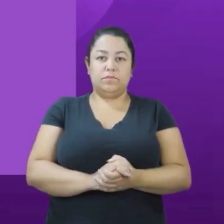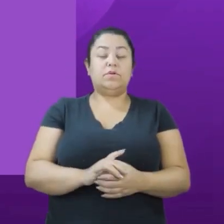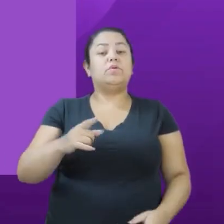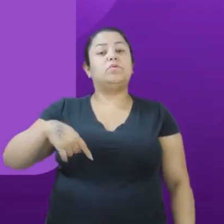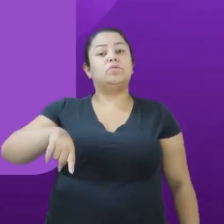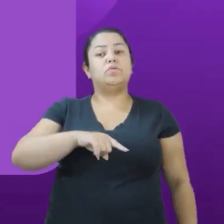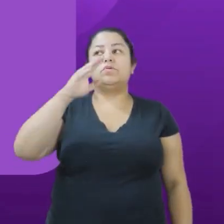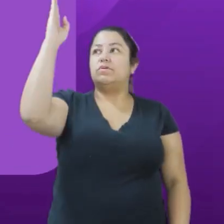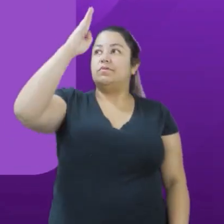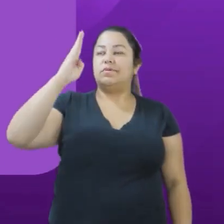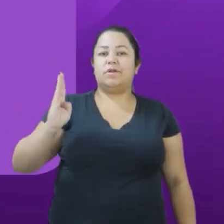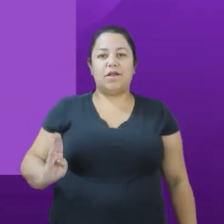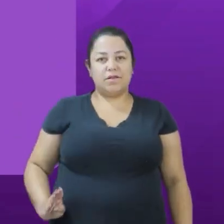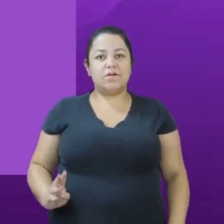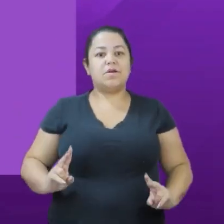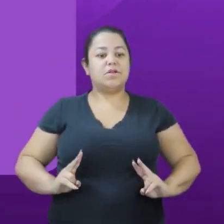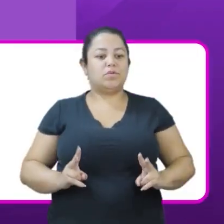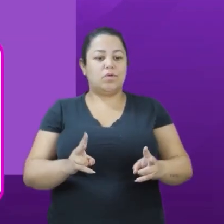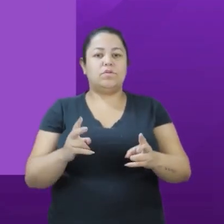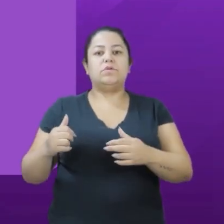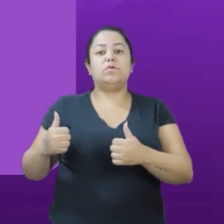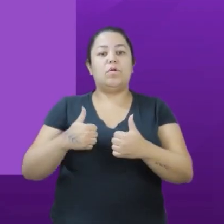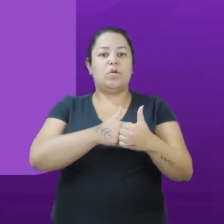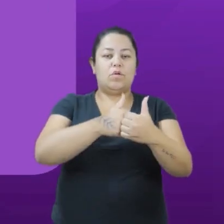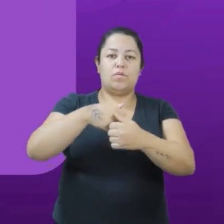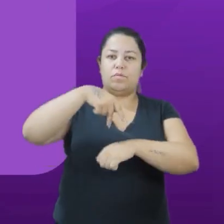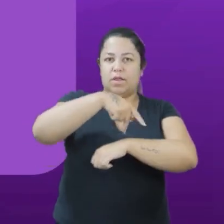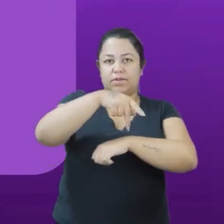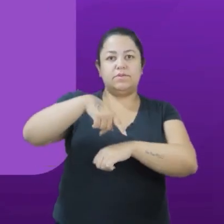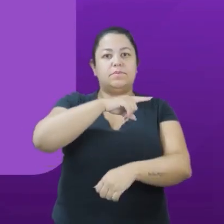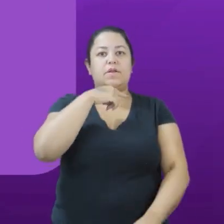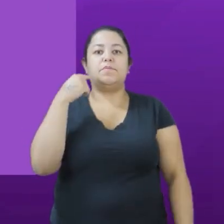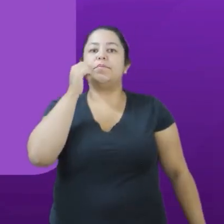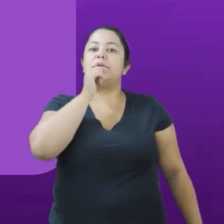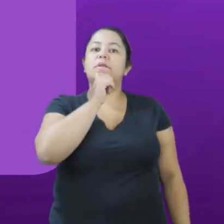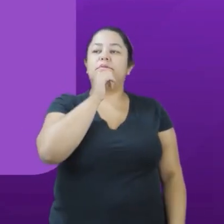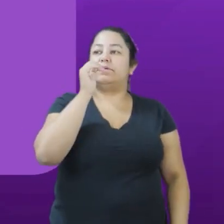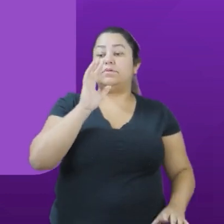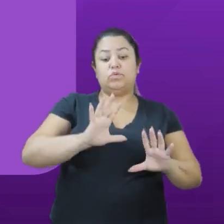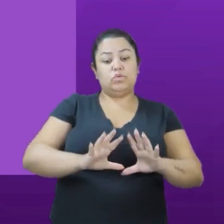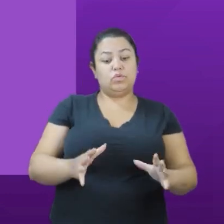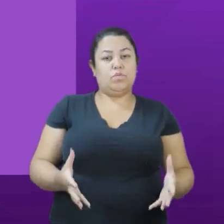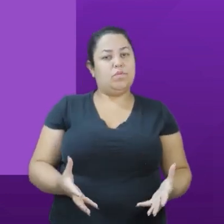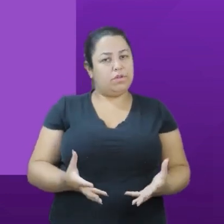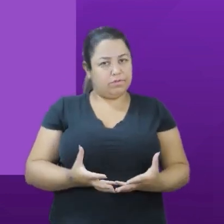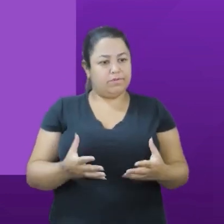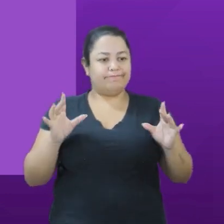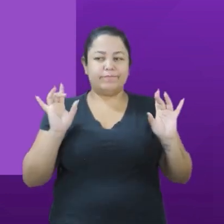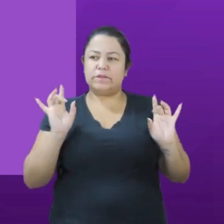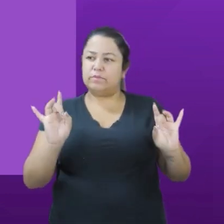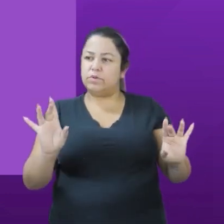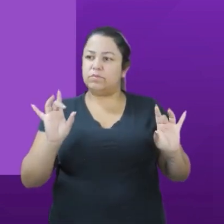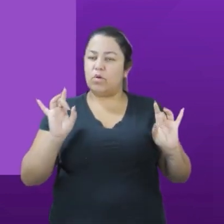O Brasil, ele segue sendo o 5º país que mais mata mulheres do mundo, e em especial